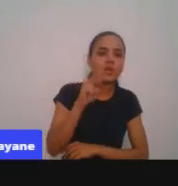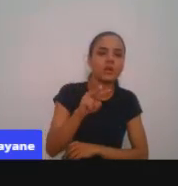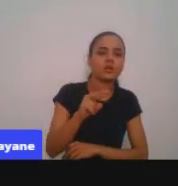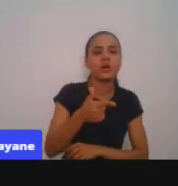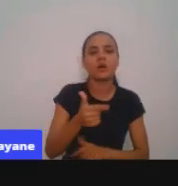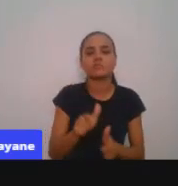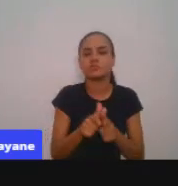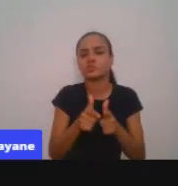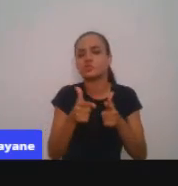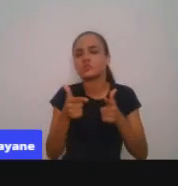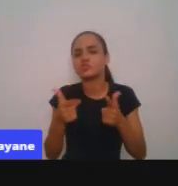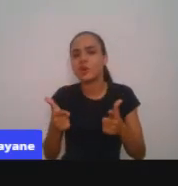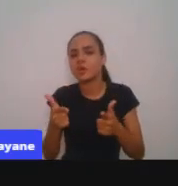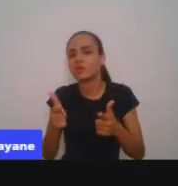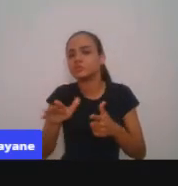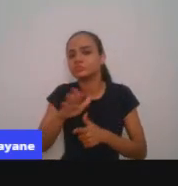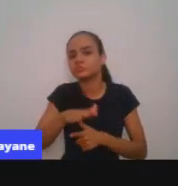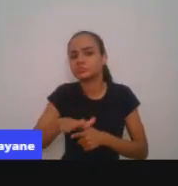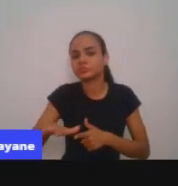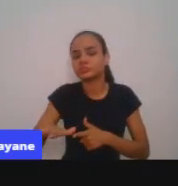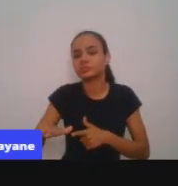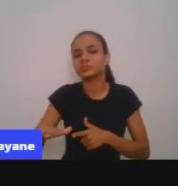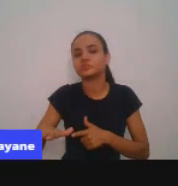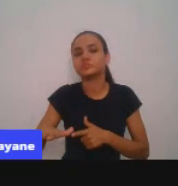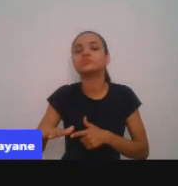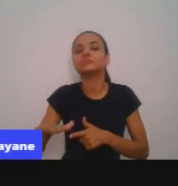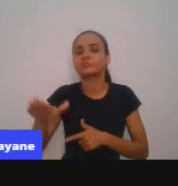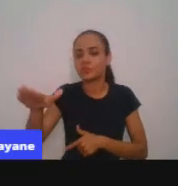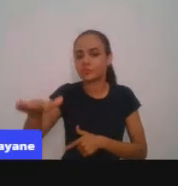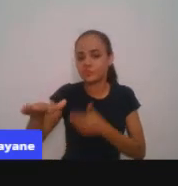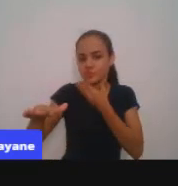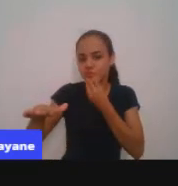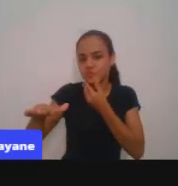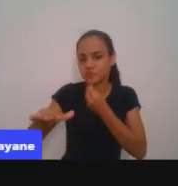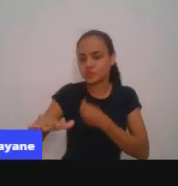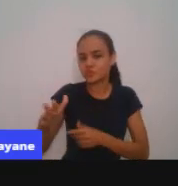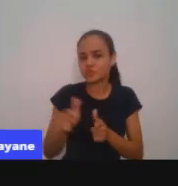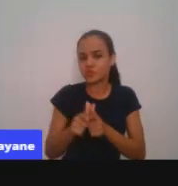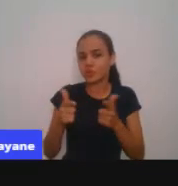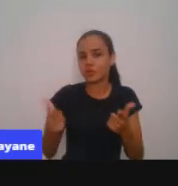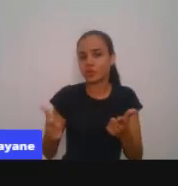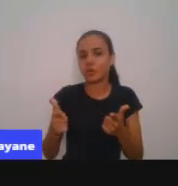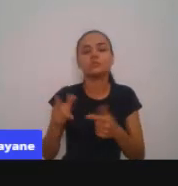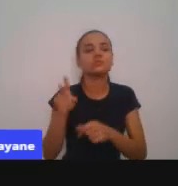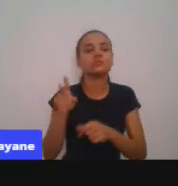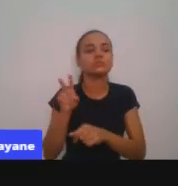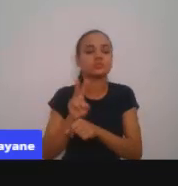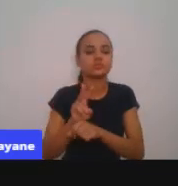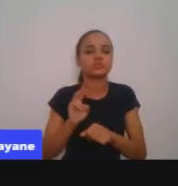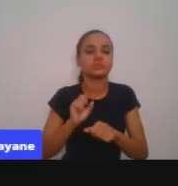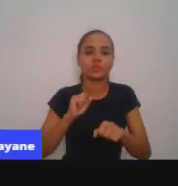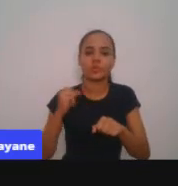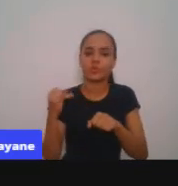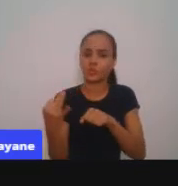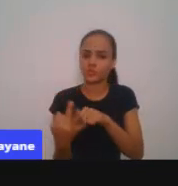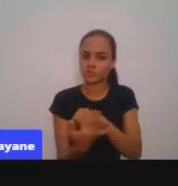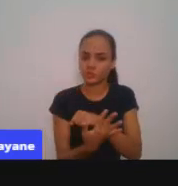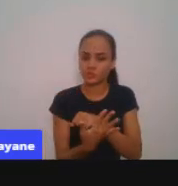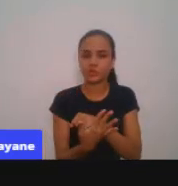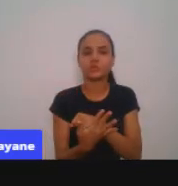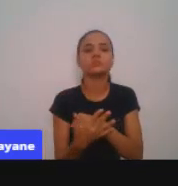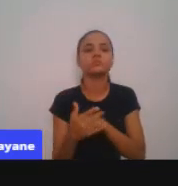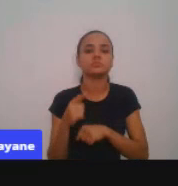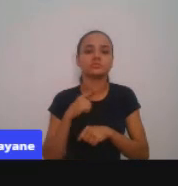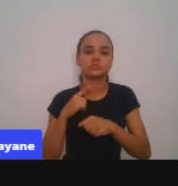que está protegido do coronavírus, né? Então, a gente está cerceando ele de todos os contatos e a gente está zelando pela